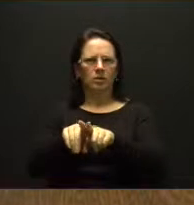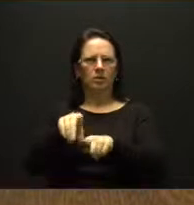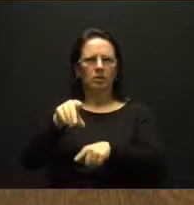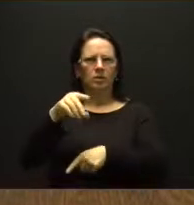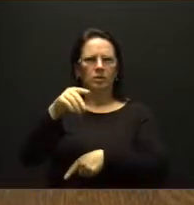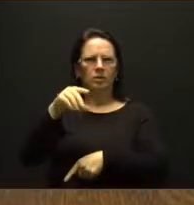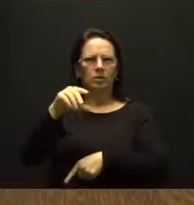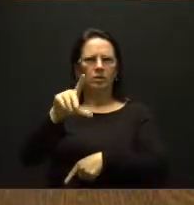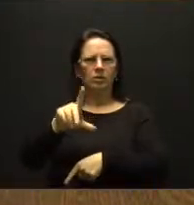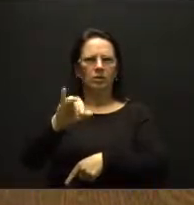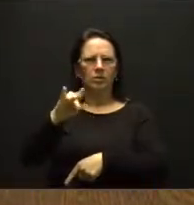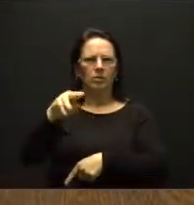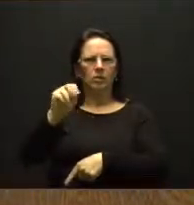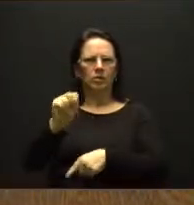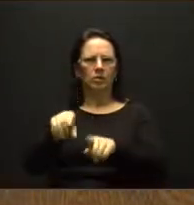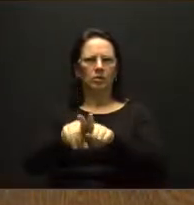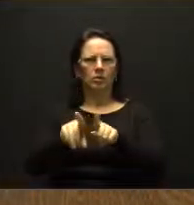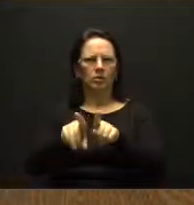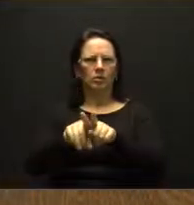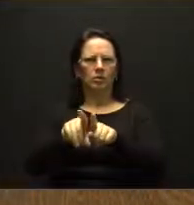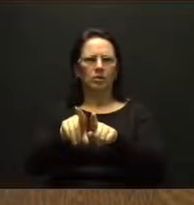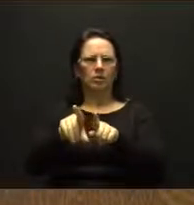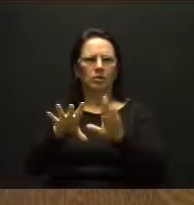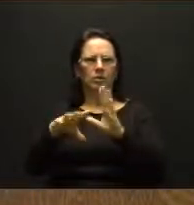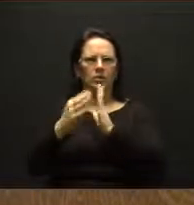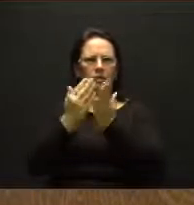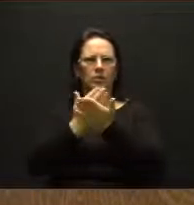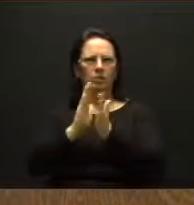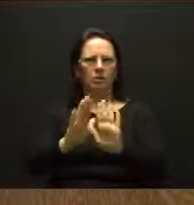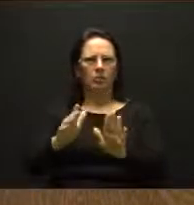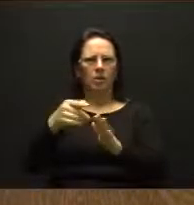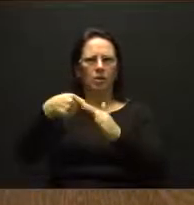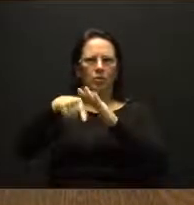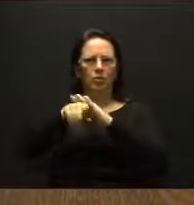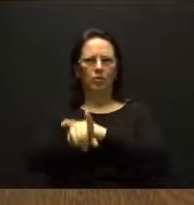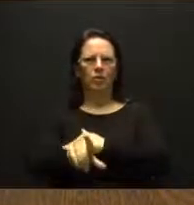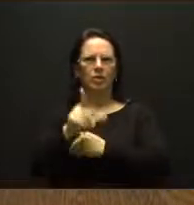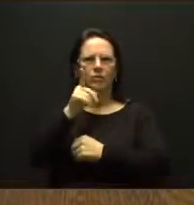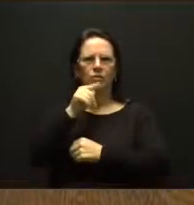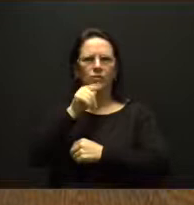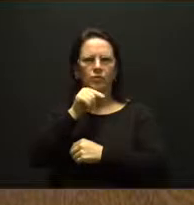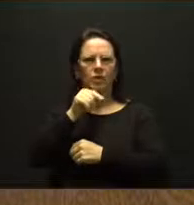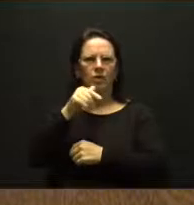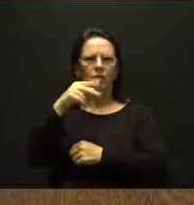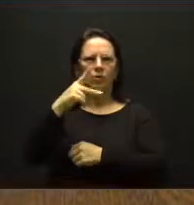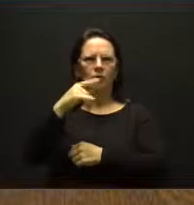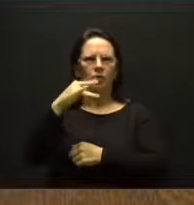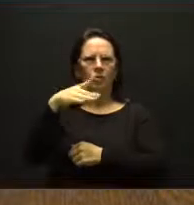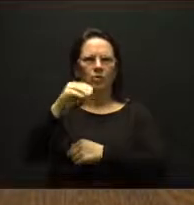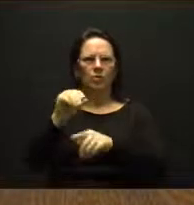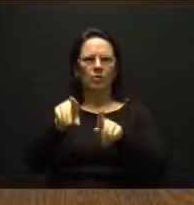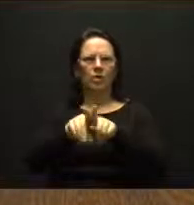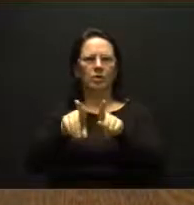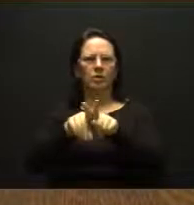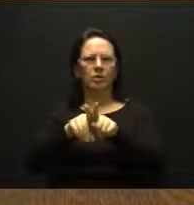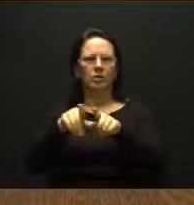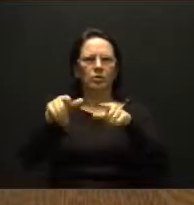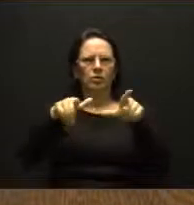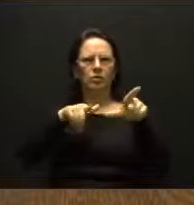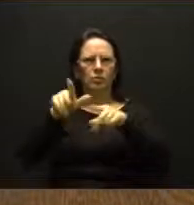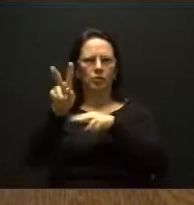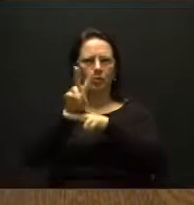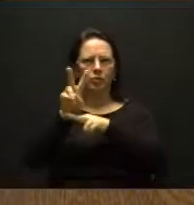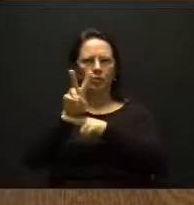luiz aos problemas de vazamento na rua dom pedro 1º na vila nova e caminhos disponibilização dos serviços de vigilância